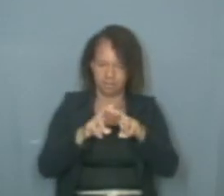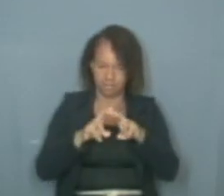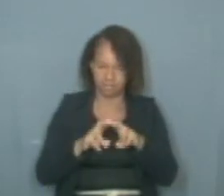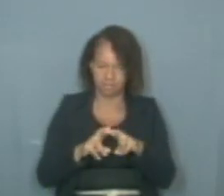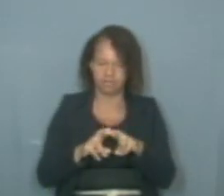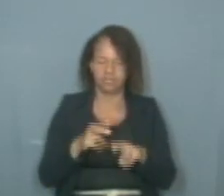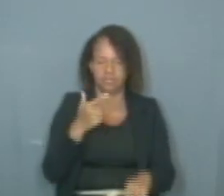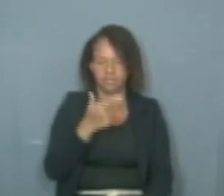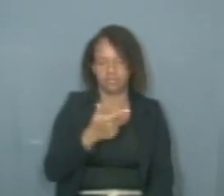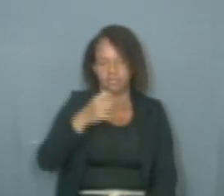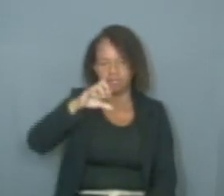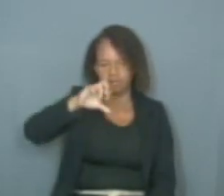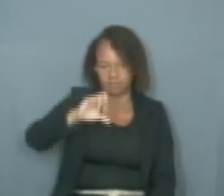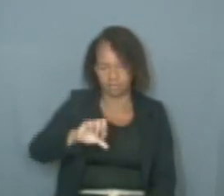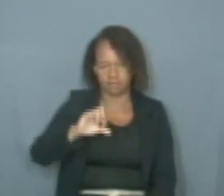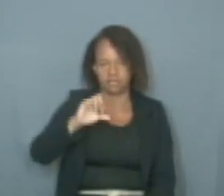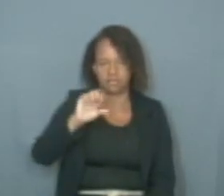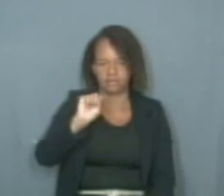requerimento, o